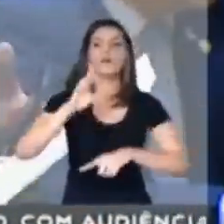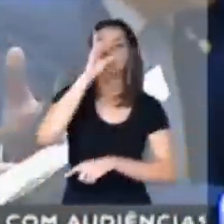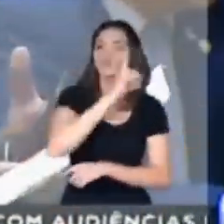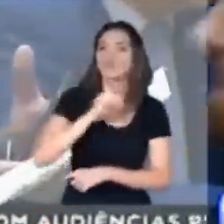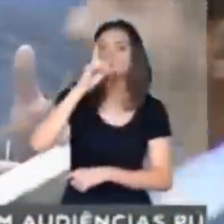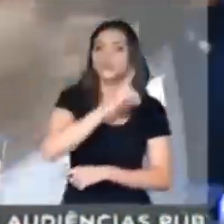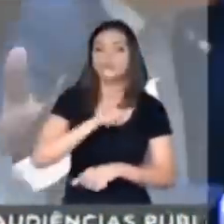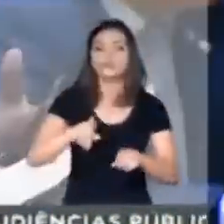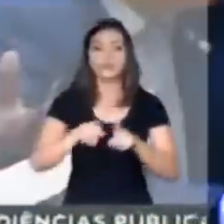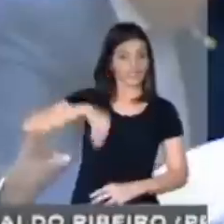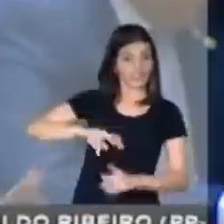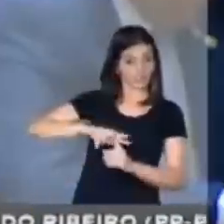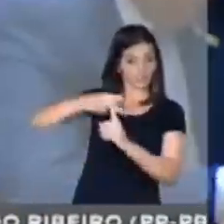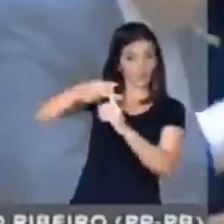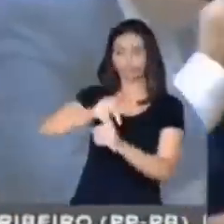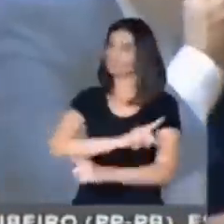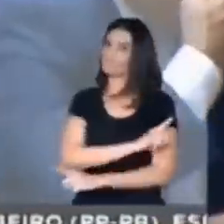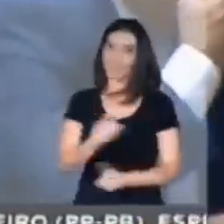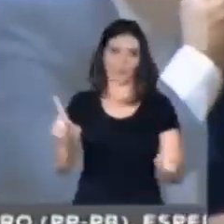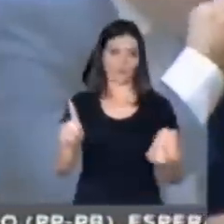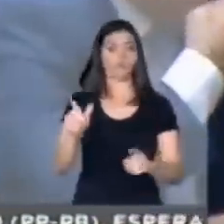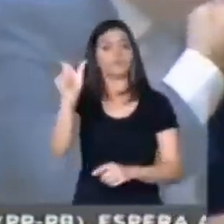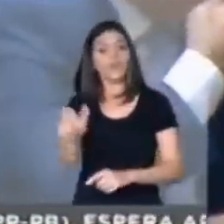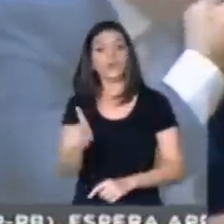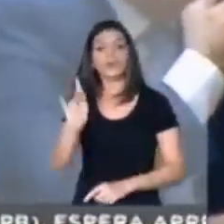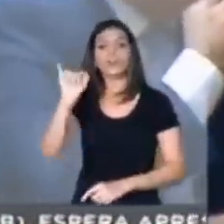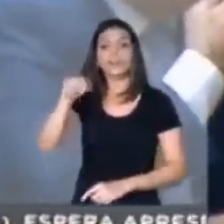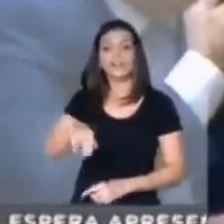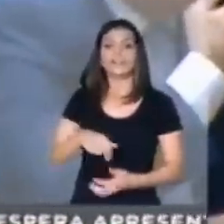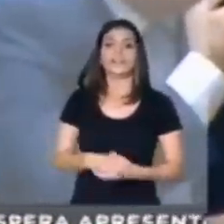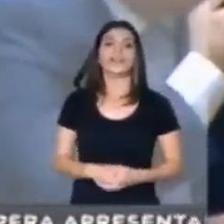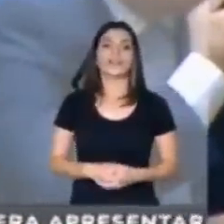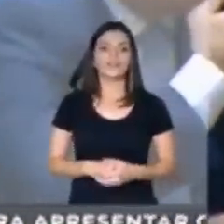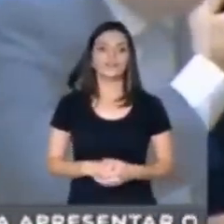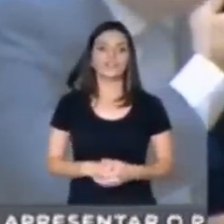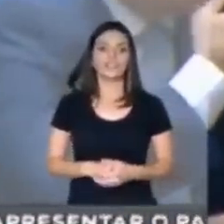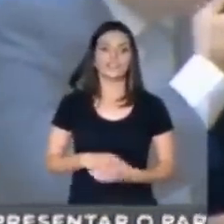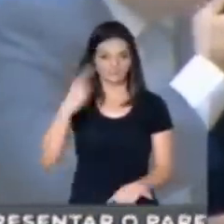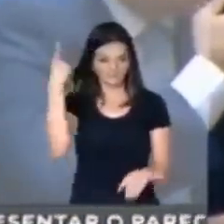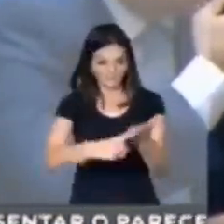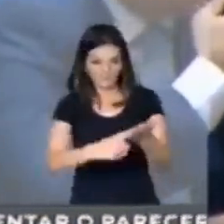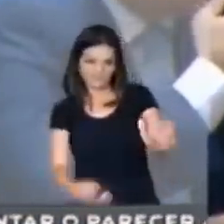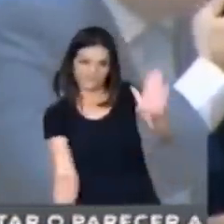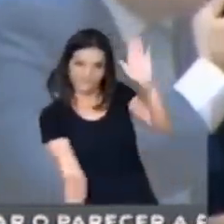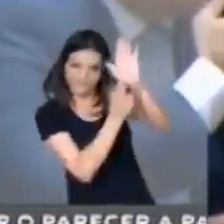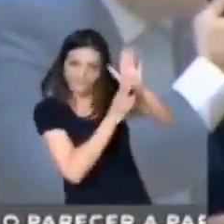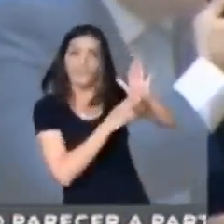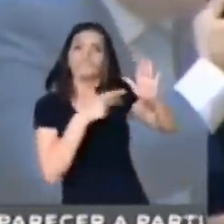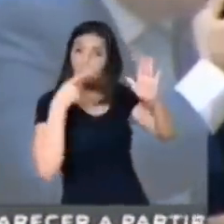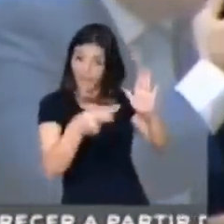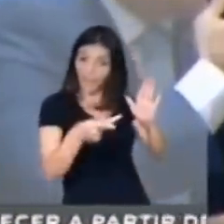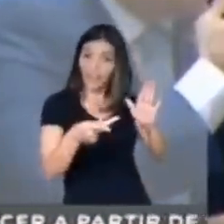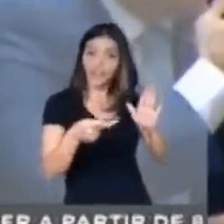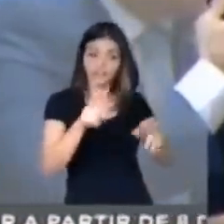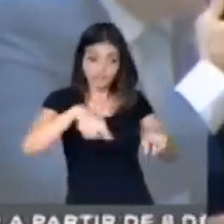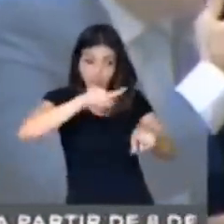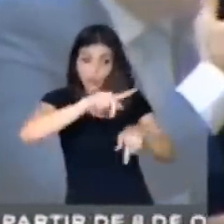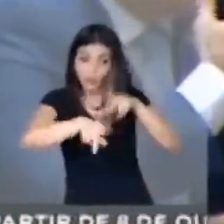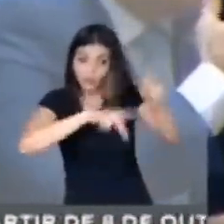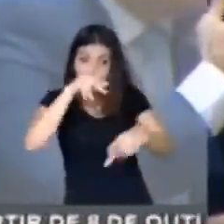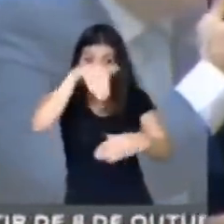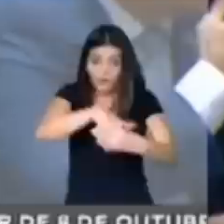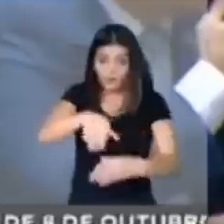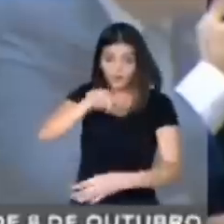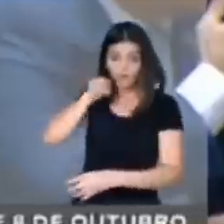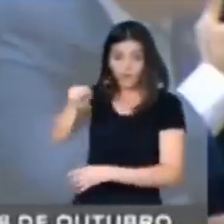domingos e feriados. Então, deputado Kim, se tiver compromisso com a sua palavra e com seus eleitores,